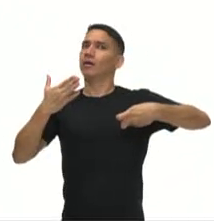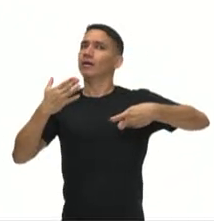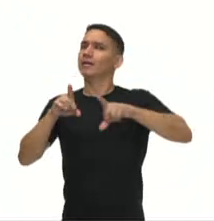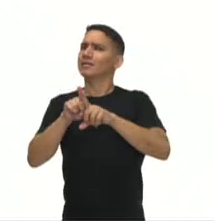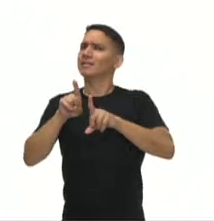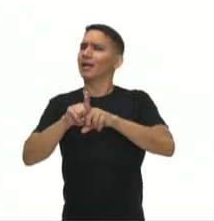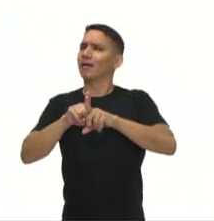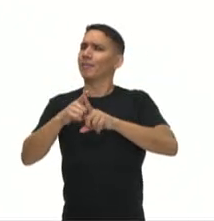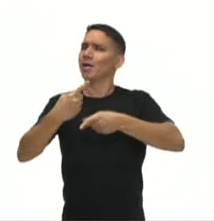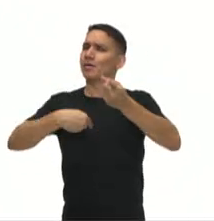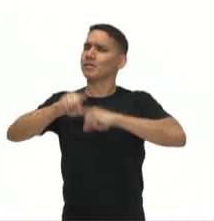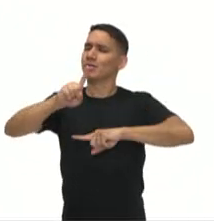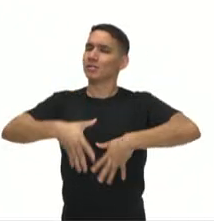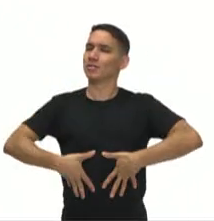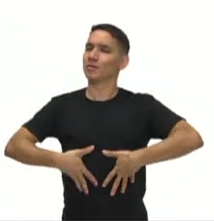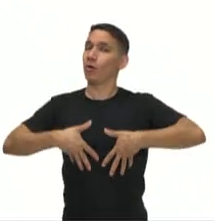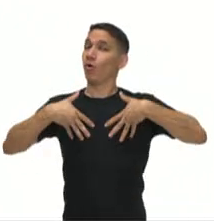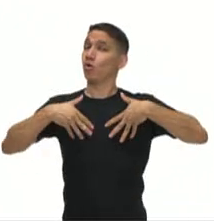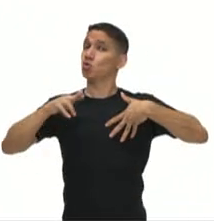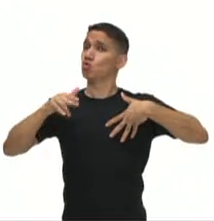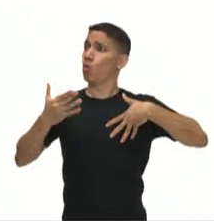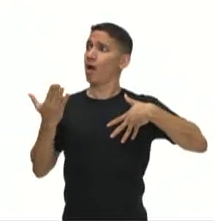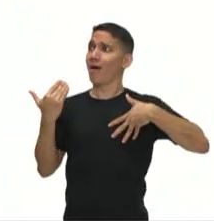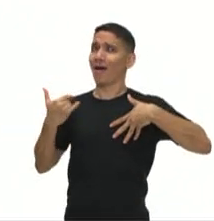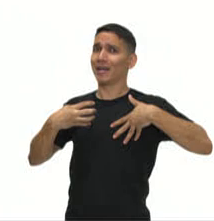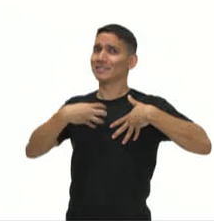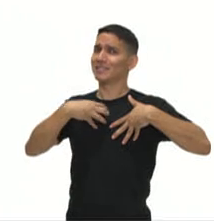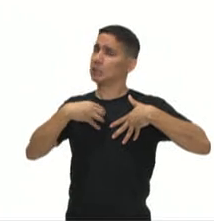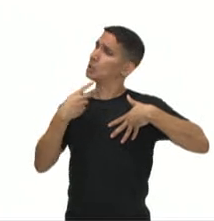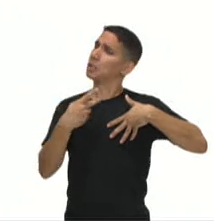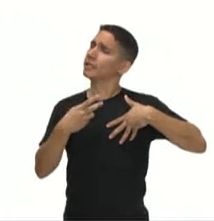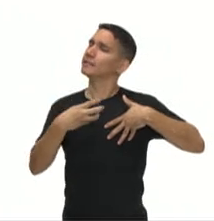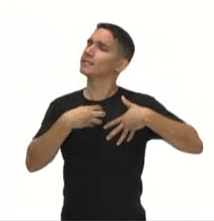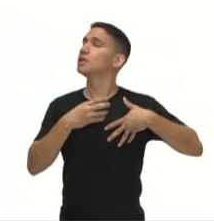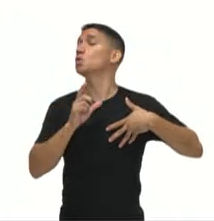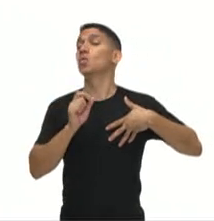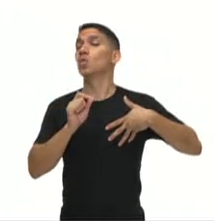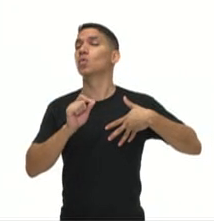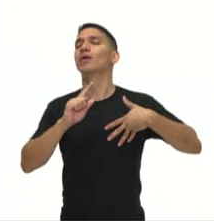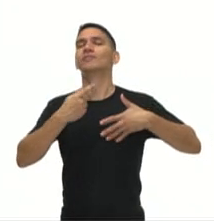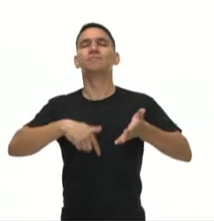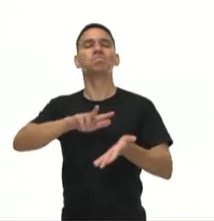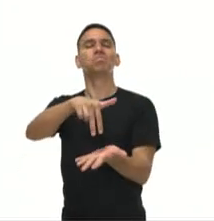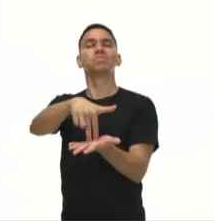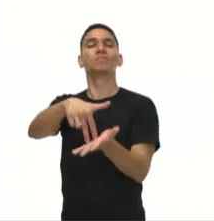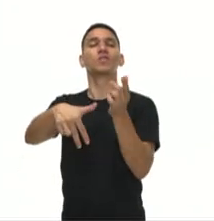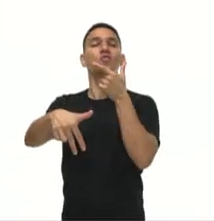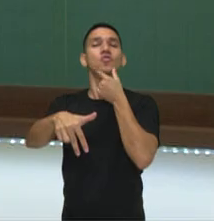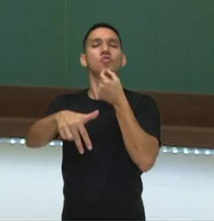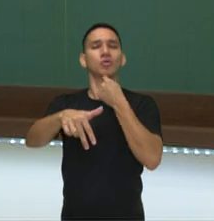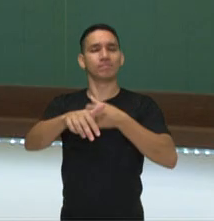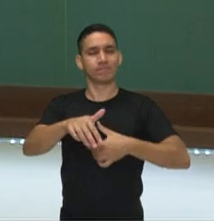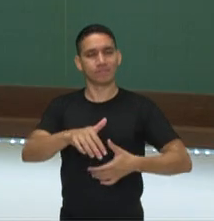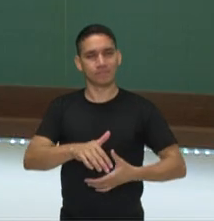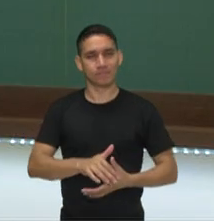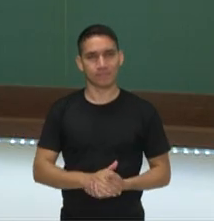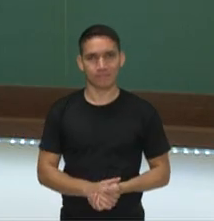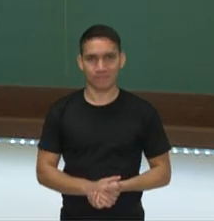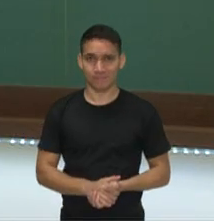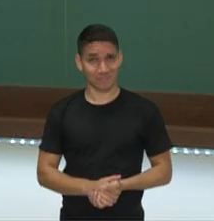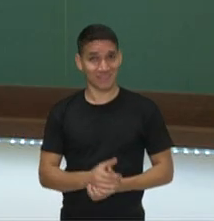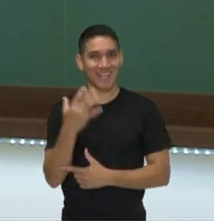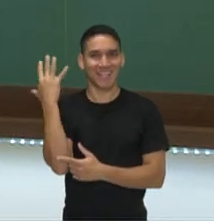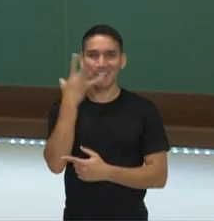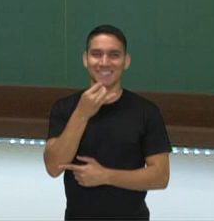logo também de um orgulho antes jamais sentido, ele se tornara homem. Lindo